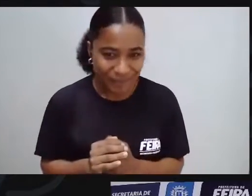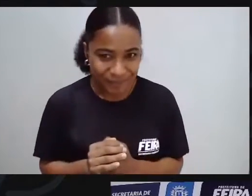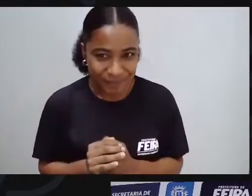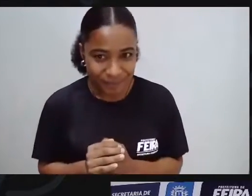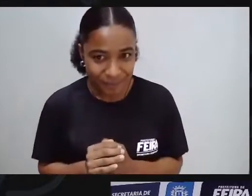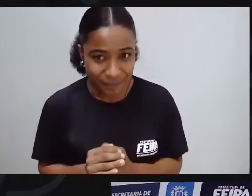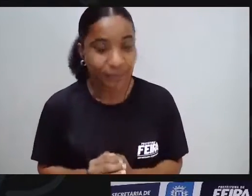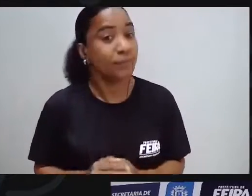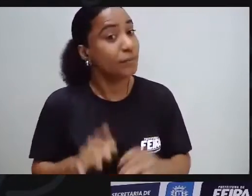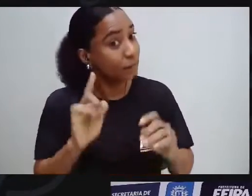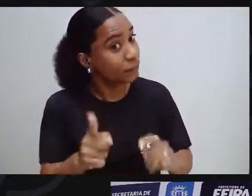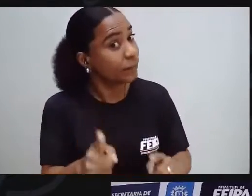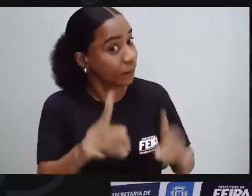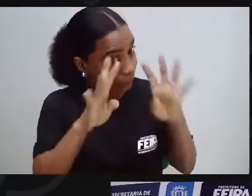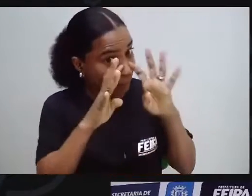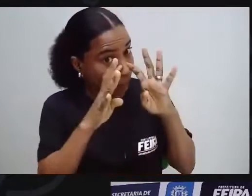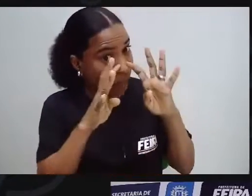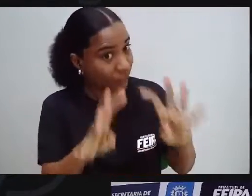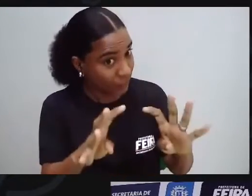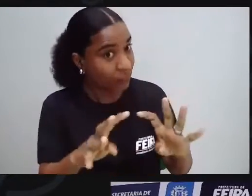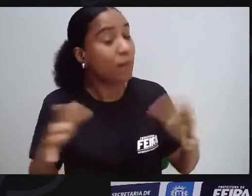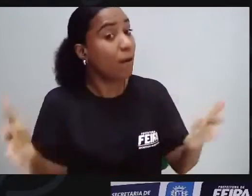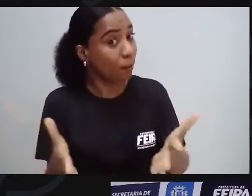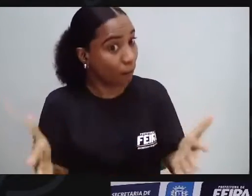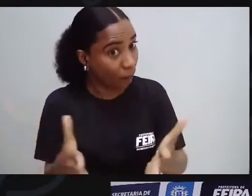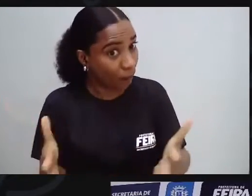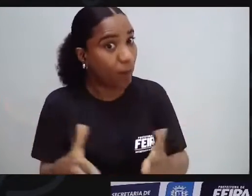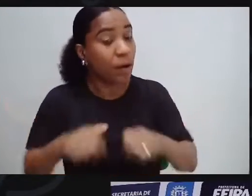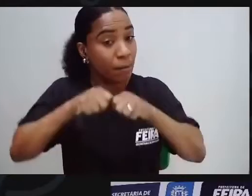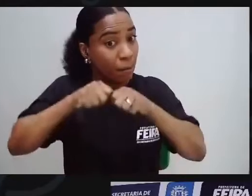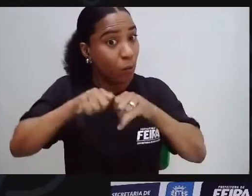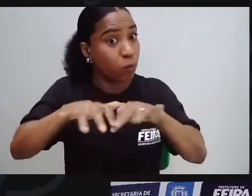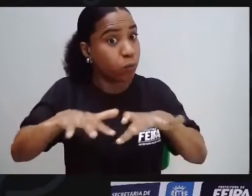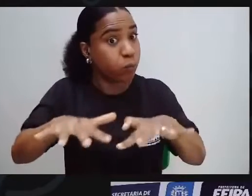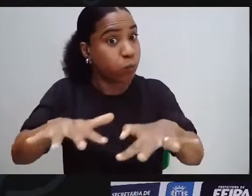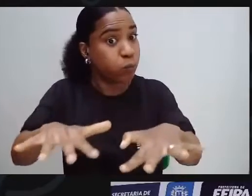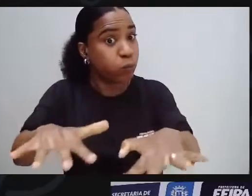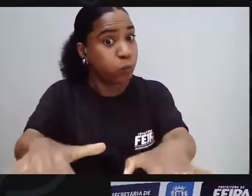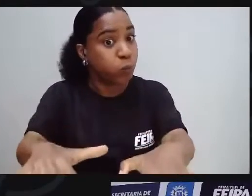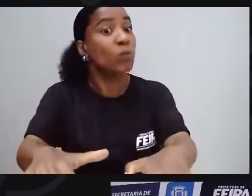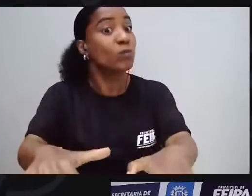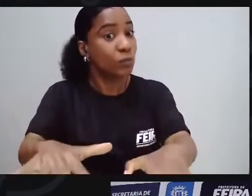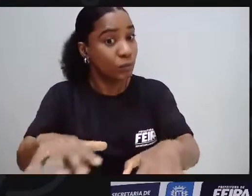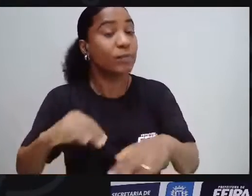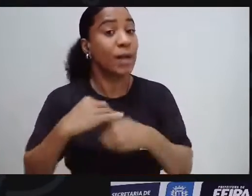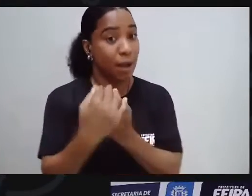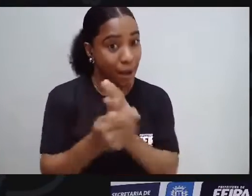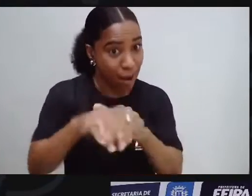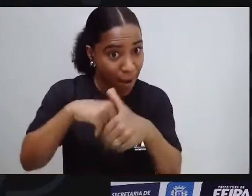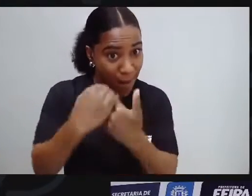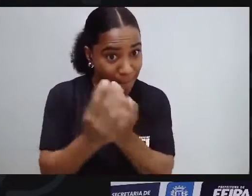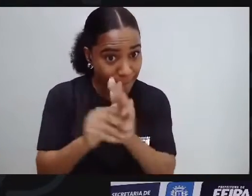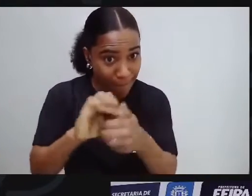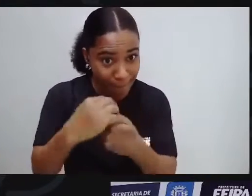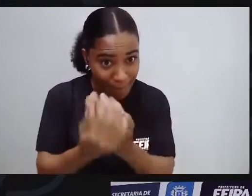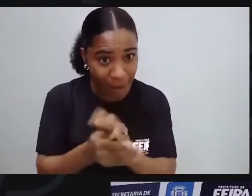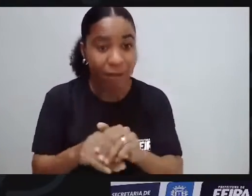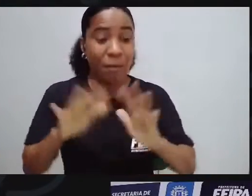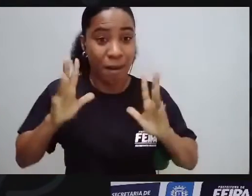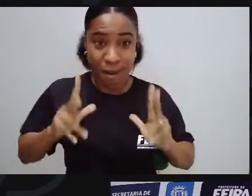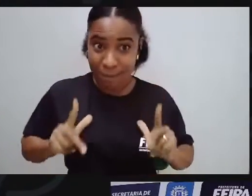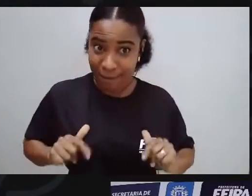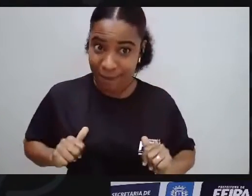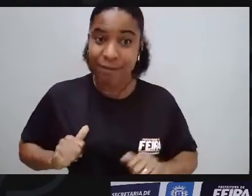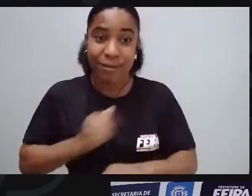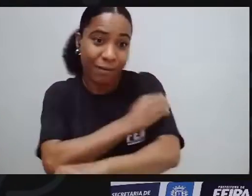preste atenção nesse tempo de pandemia e ir lá no meu irmão álcool gel